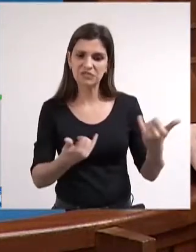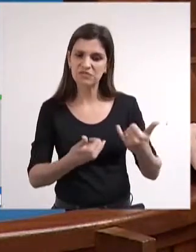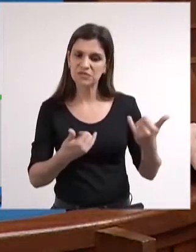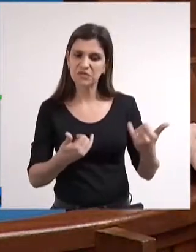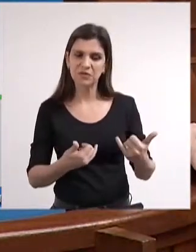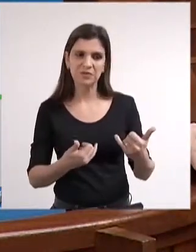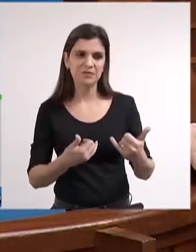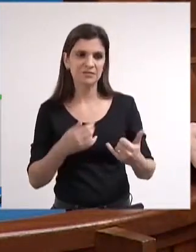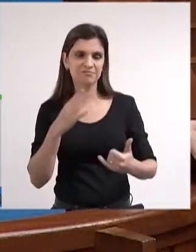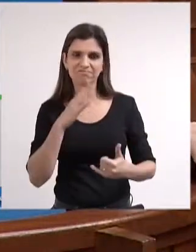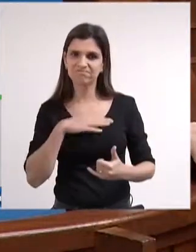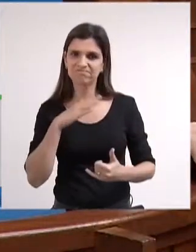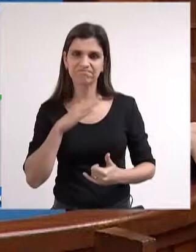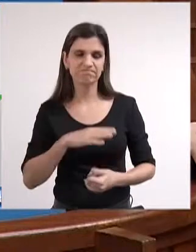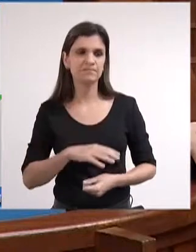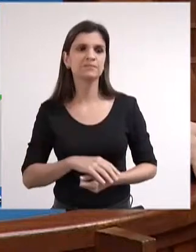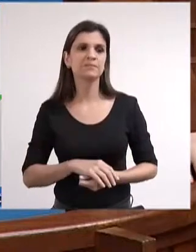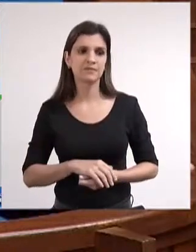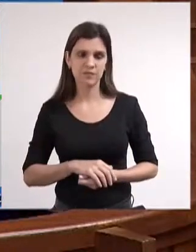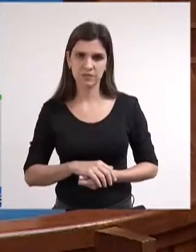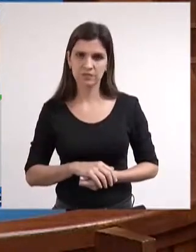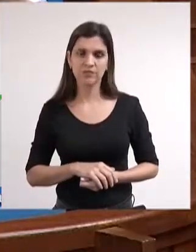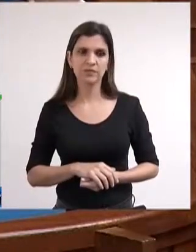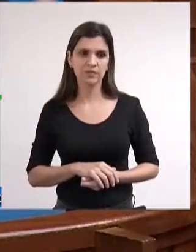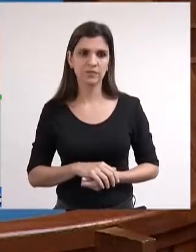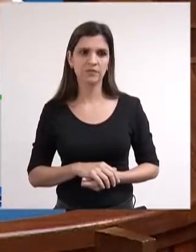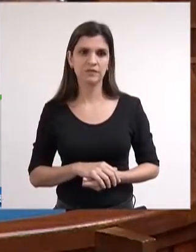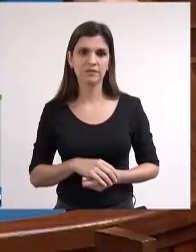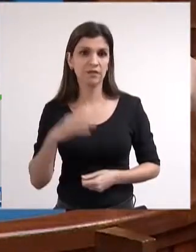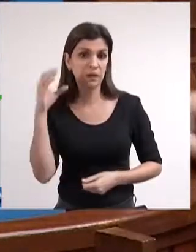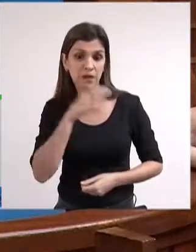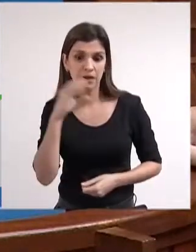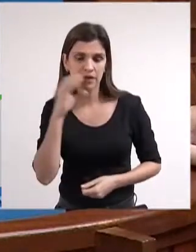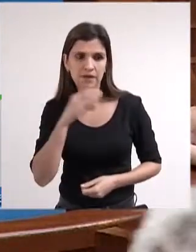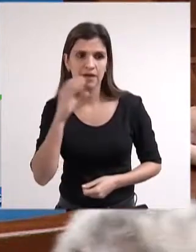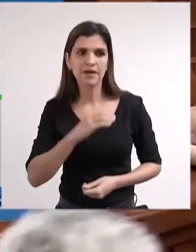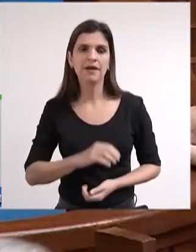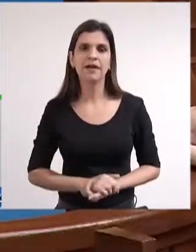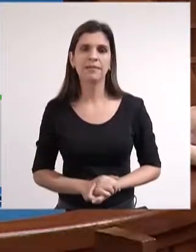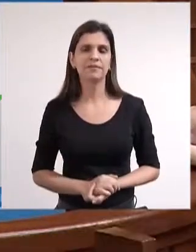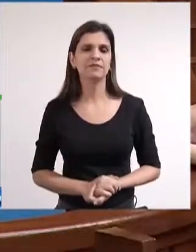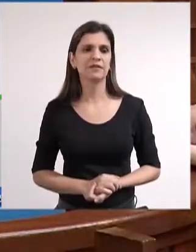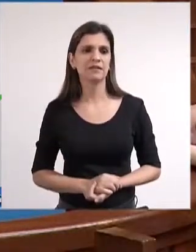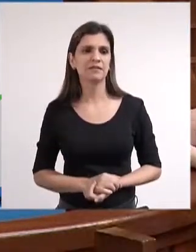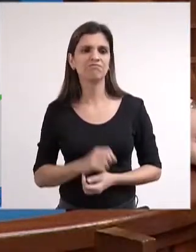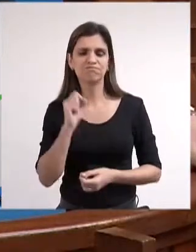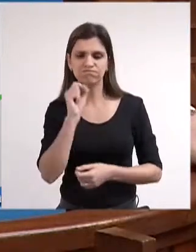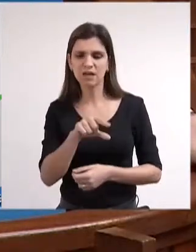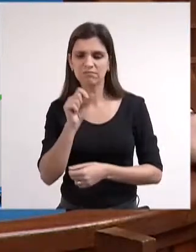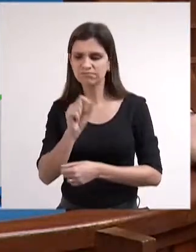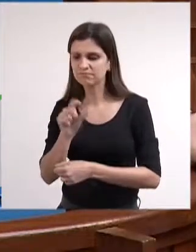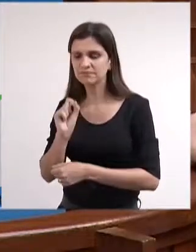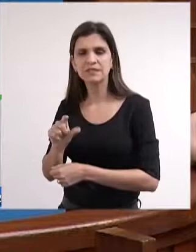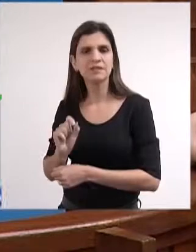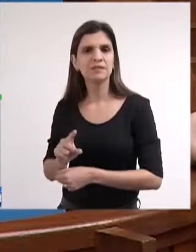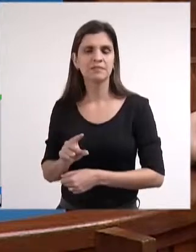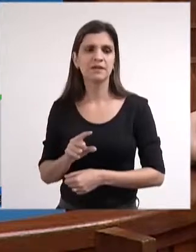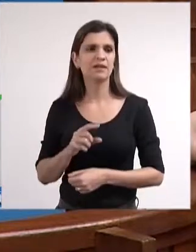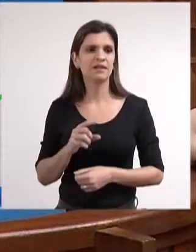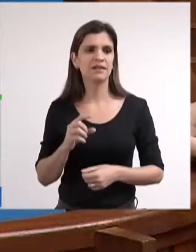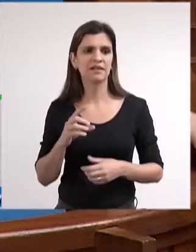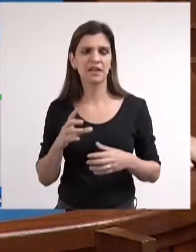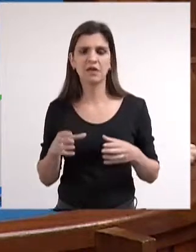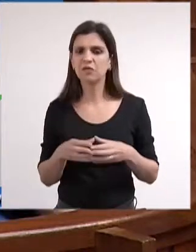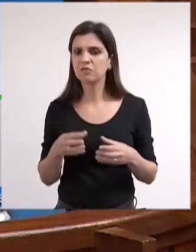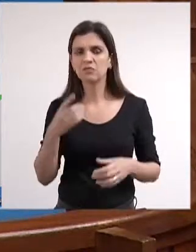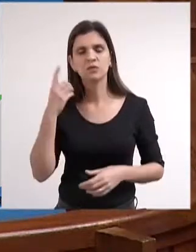ouvimos alguns colegas usar essa tribuna só para tecer críticas aos trabalhos realizados. E nós